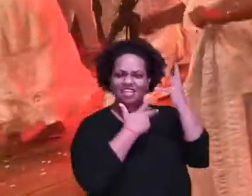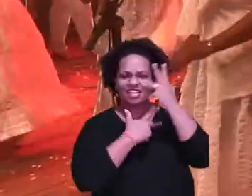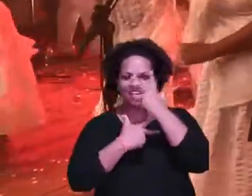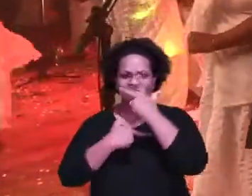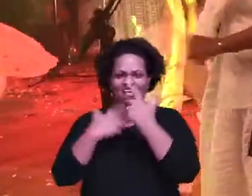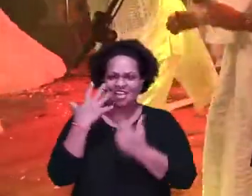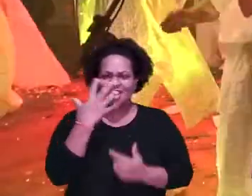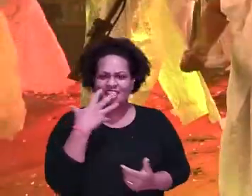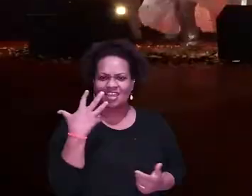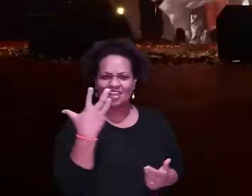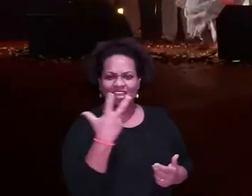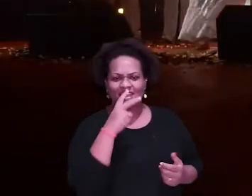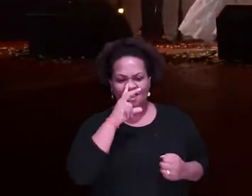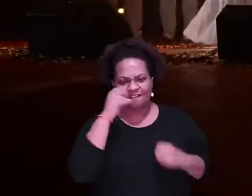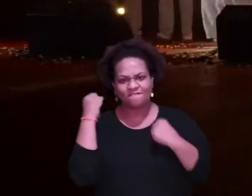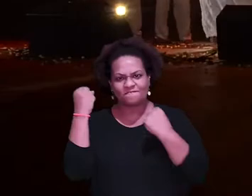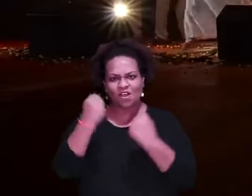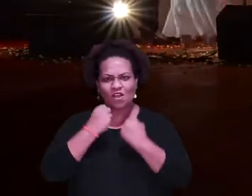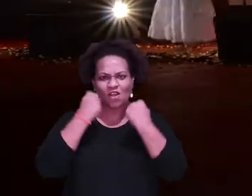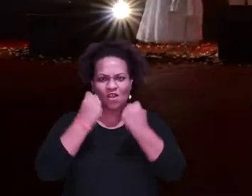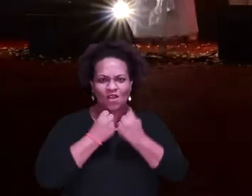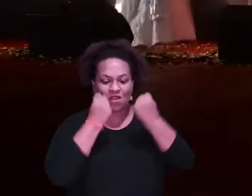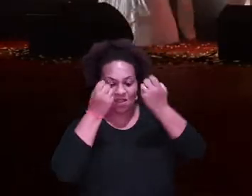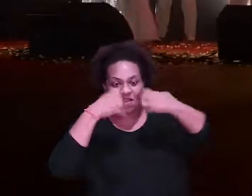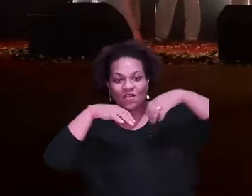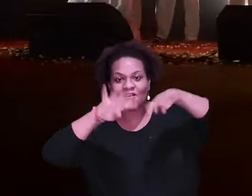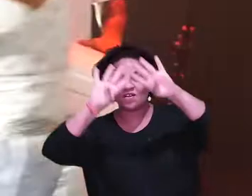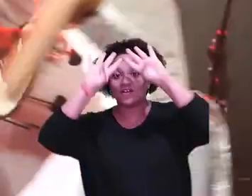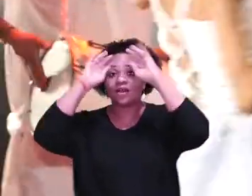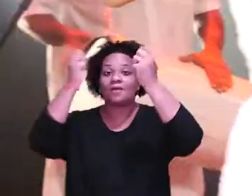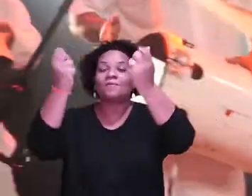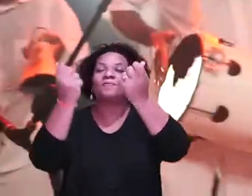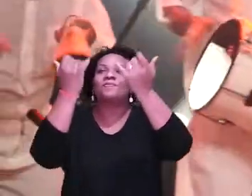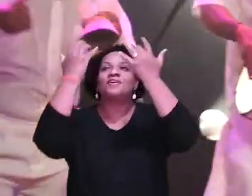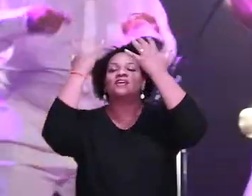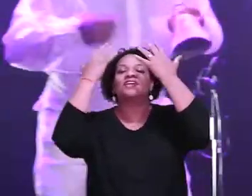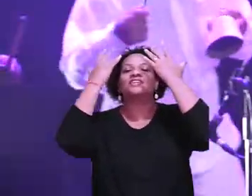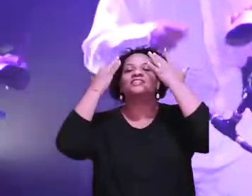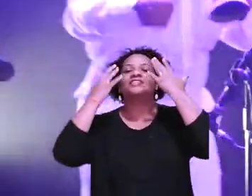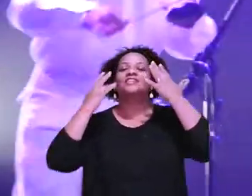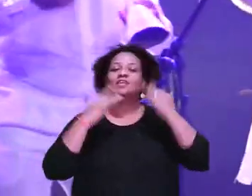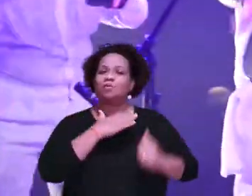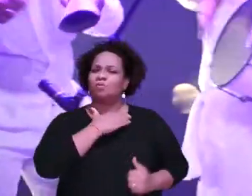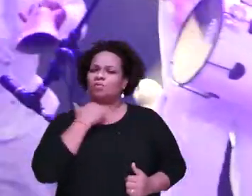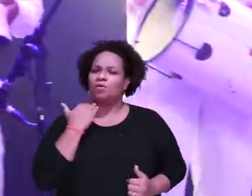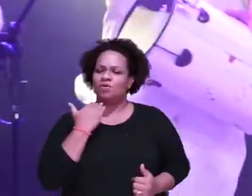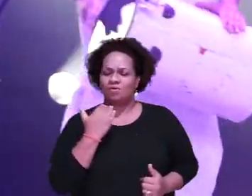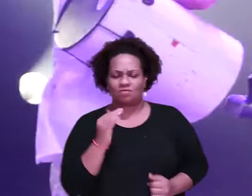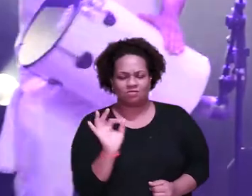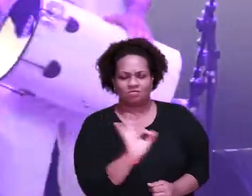tô cansada frase feroz guerreira olhar que abençoou